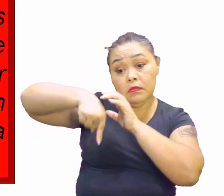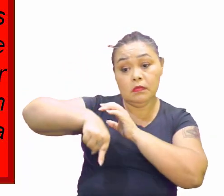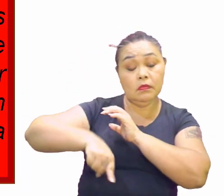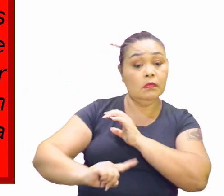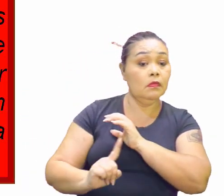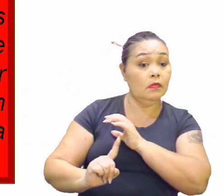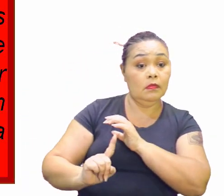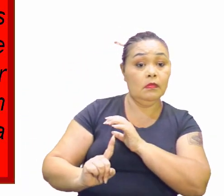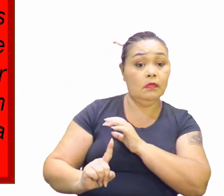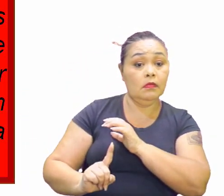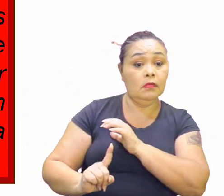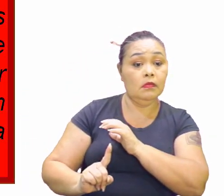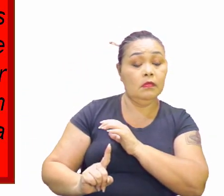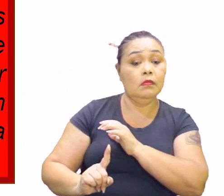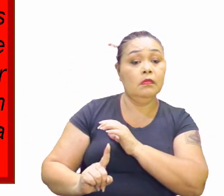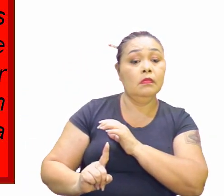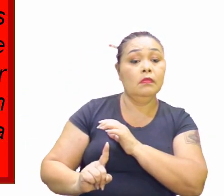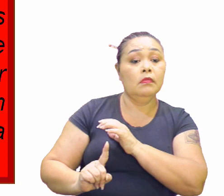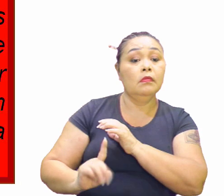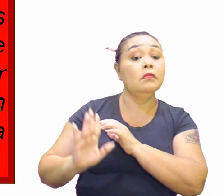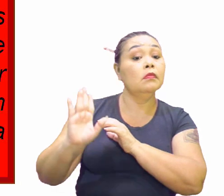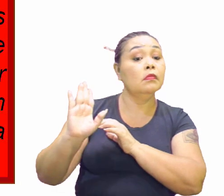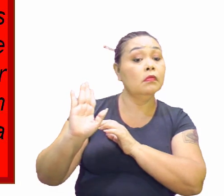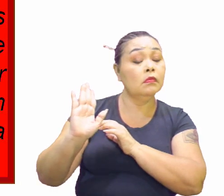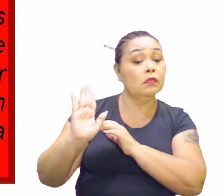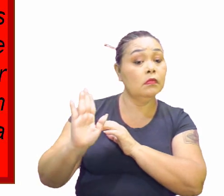um aprofundamento nele.